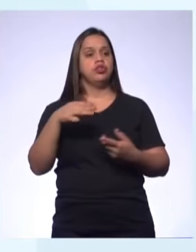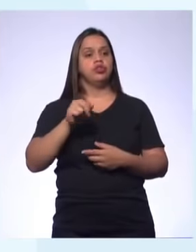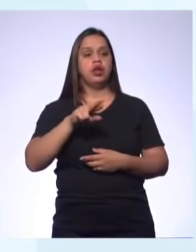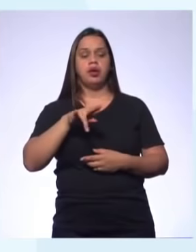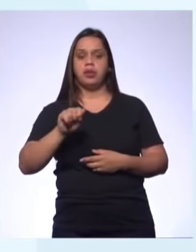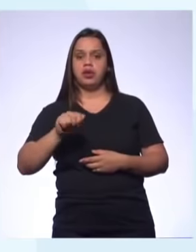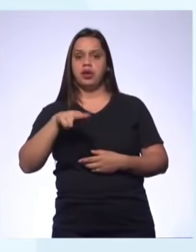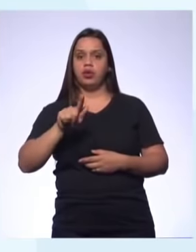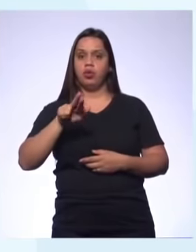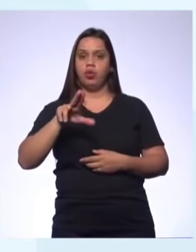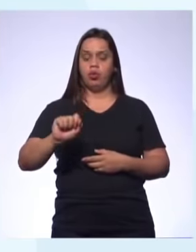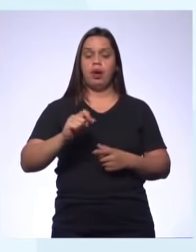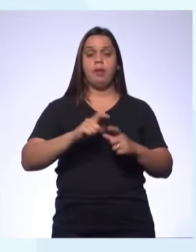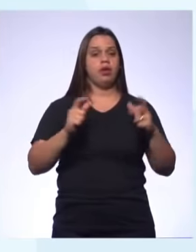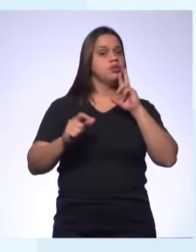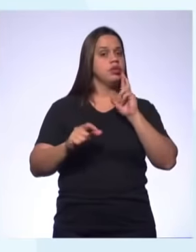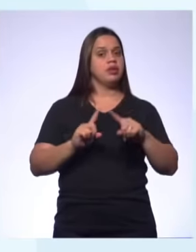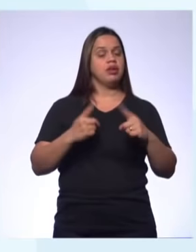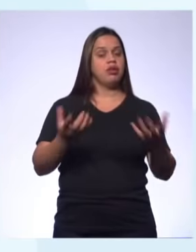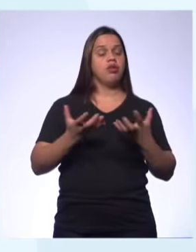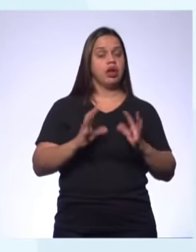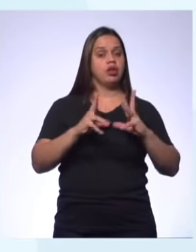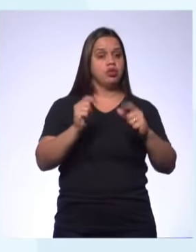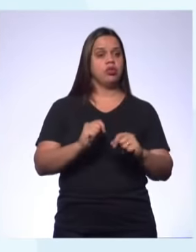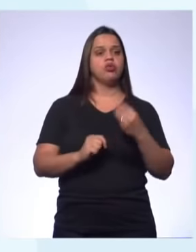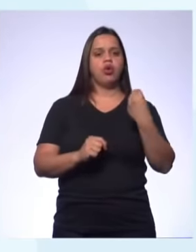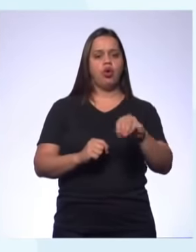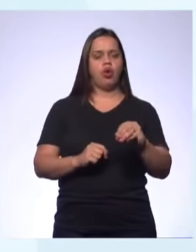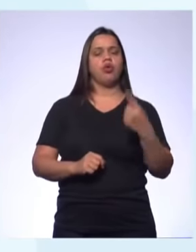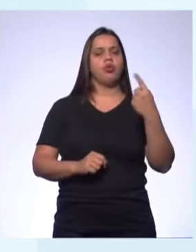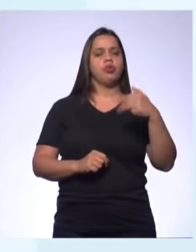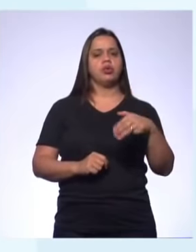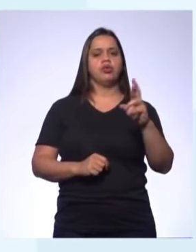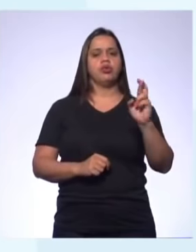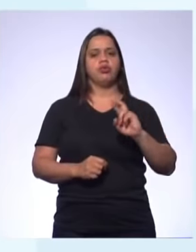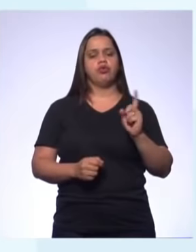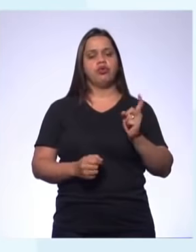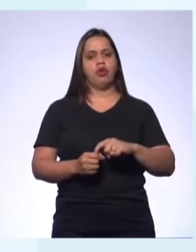respondeu, mas agora eu quero que todo mundo responda. Quem fornece? Coloca aí para mim, 1 minutinho.